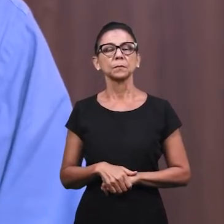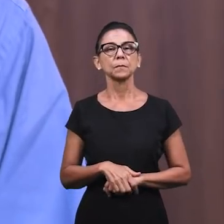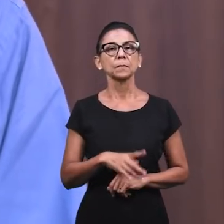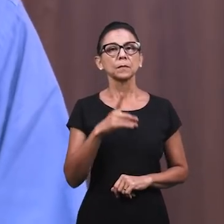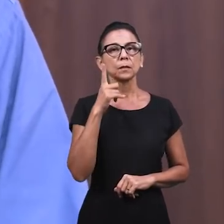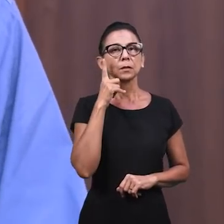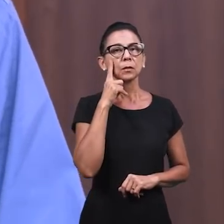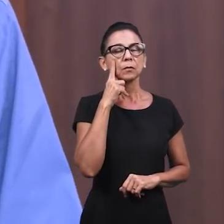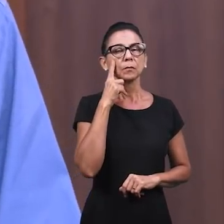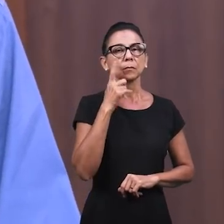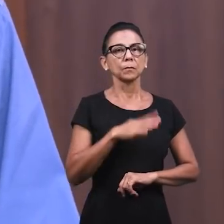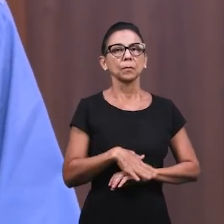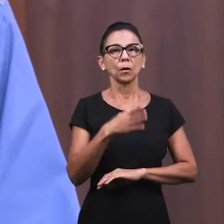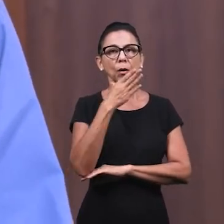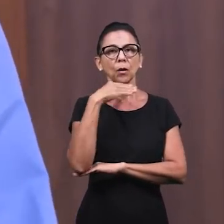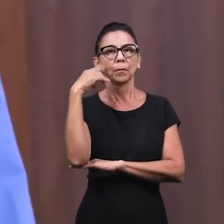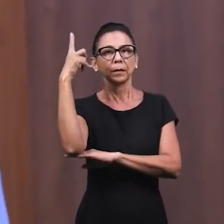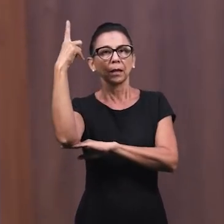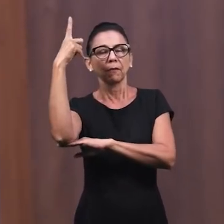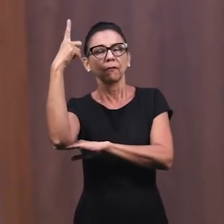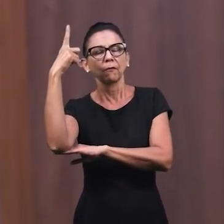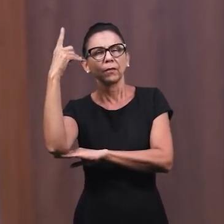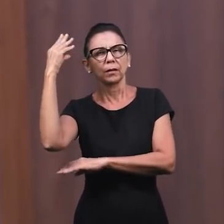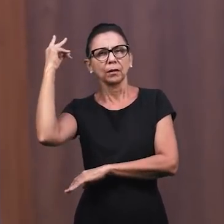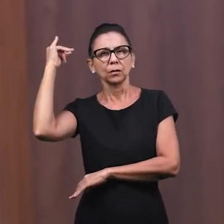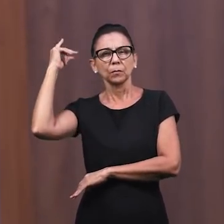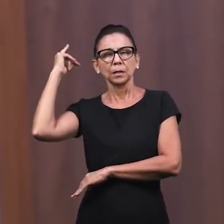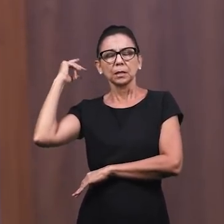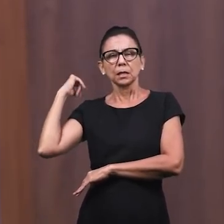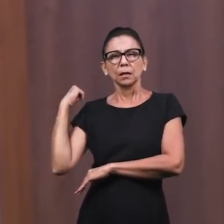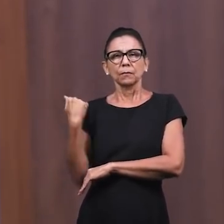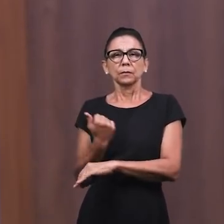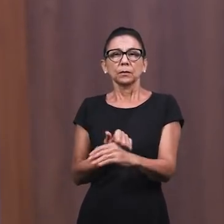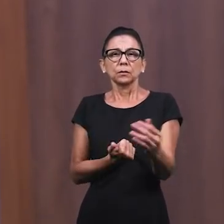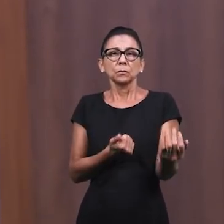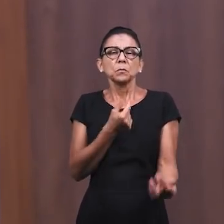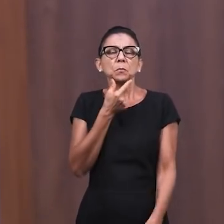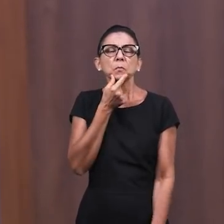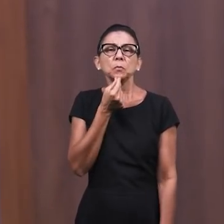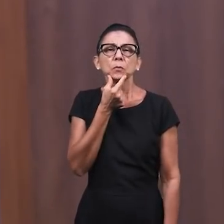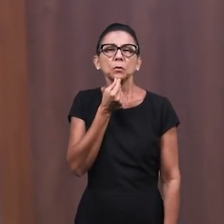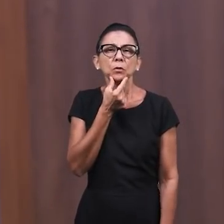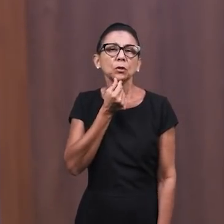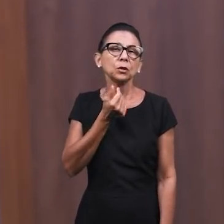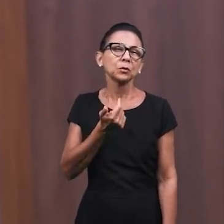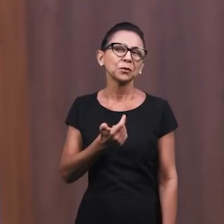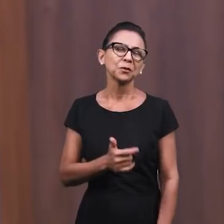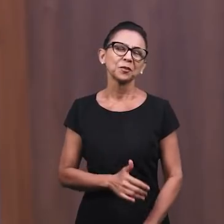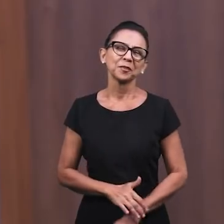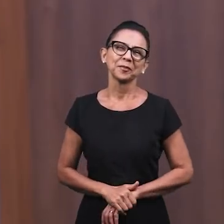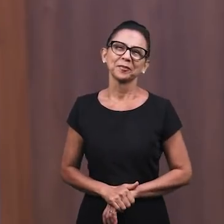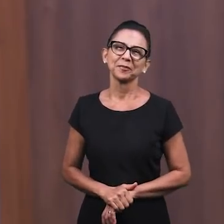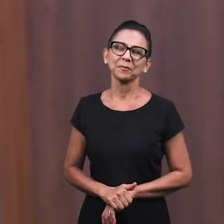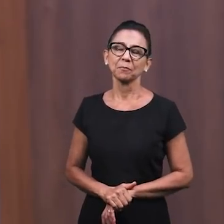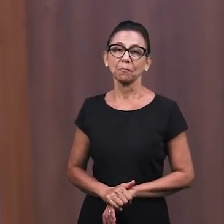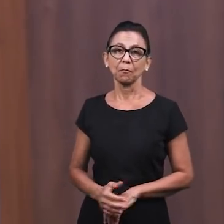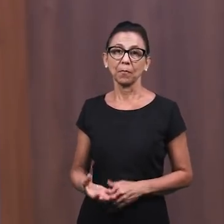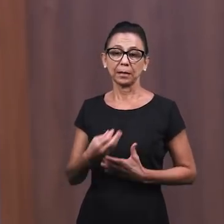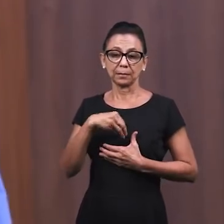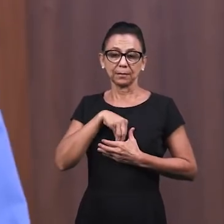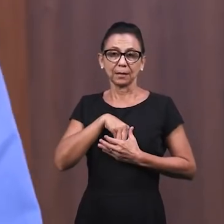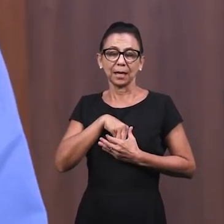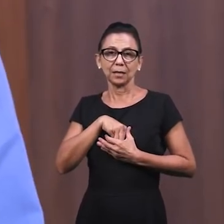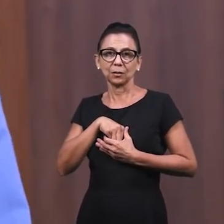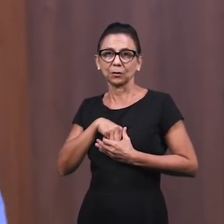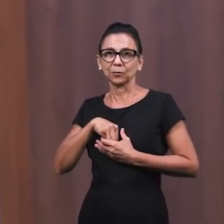encontrar Davi, um menino, né? Fui moço e hoje eu sou velho. Um menino, mas cheio